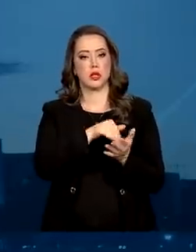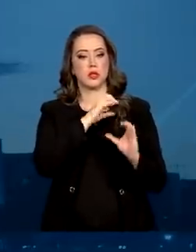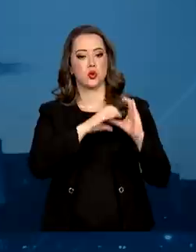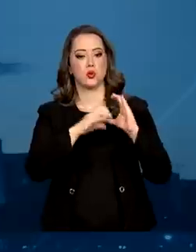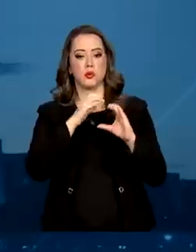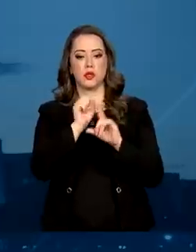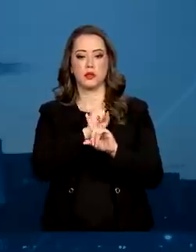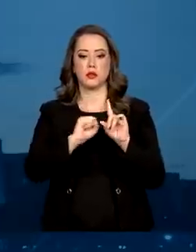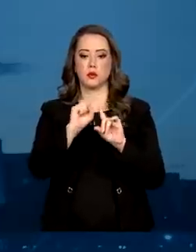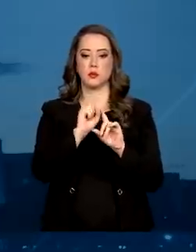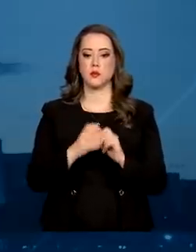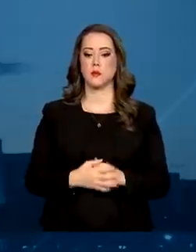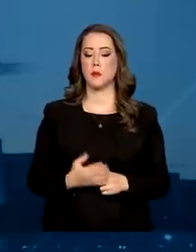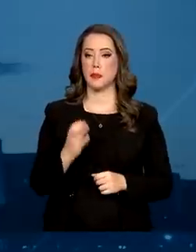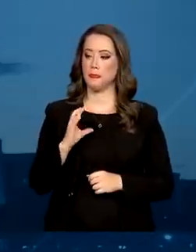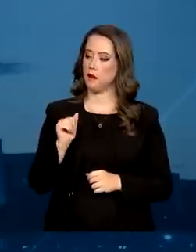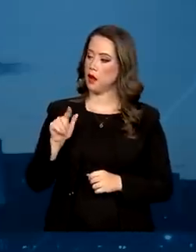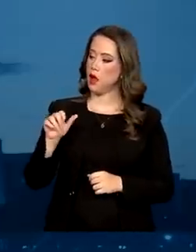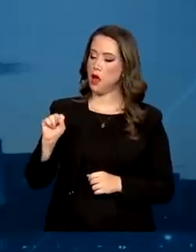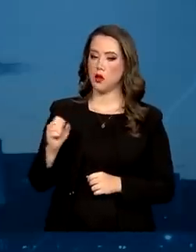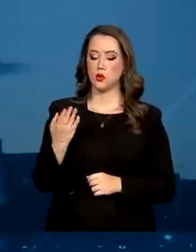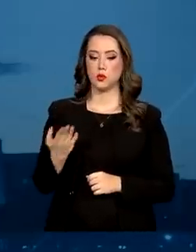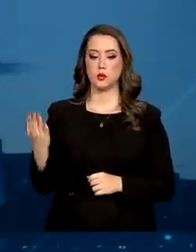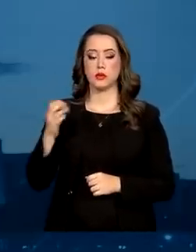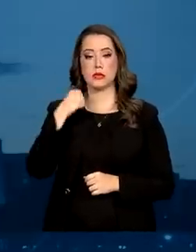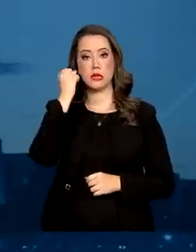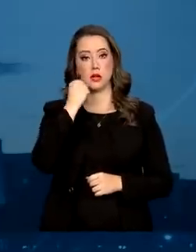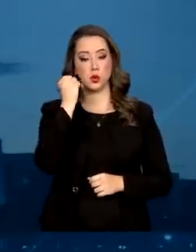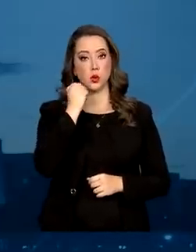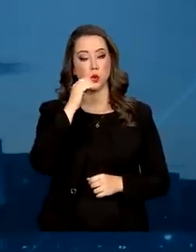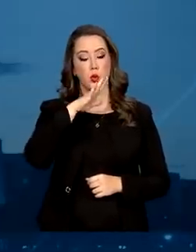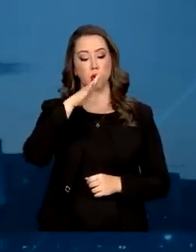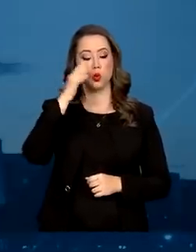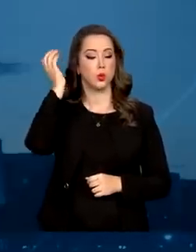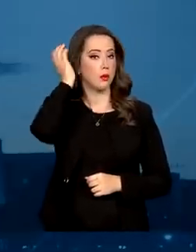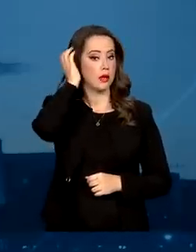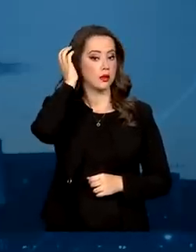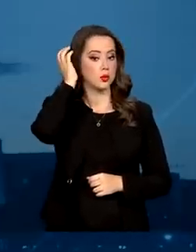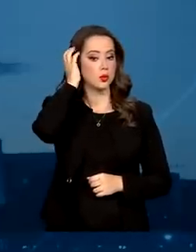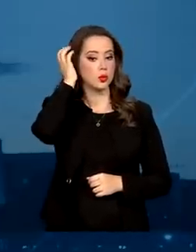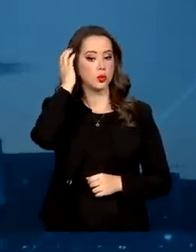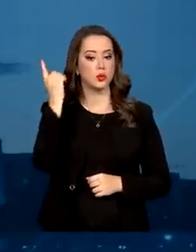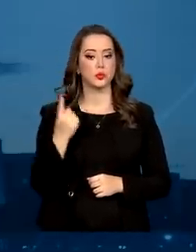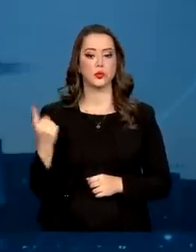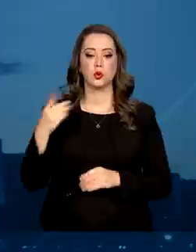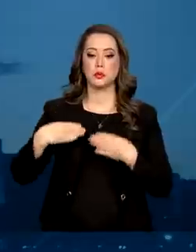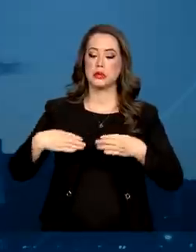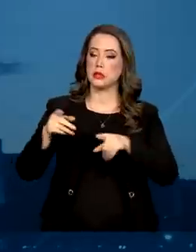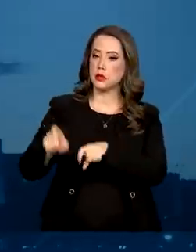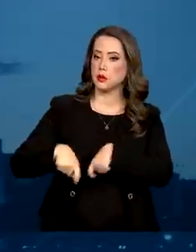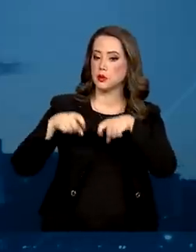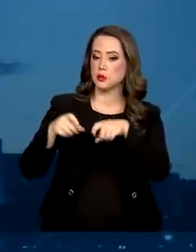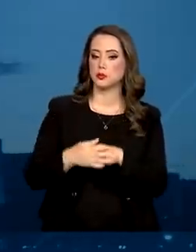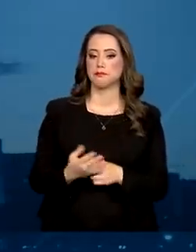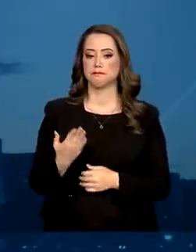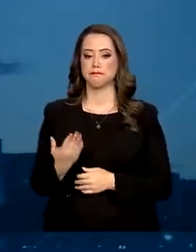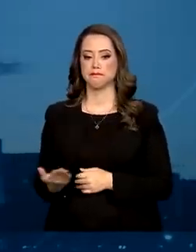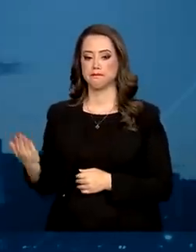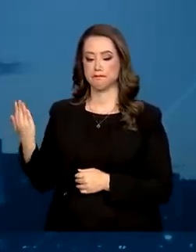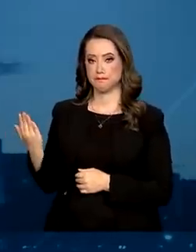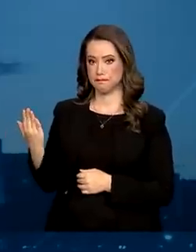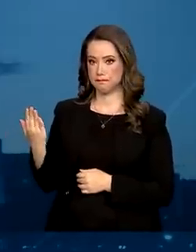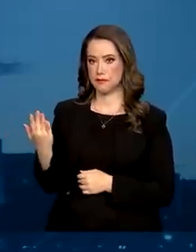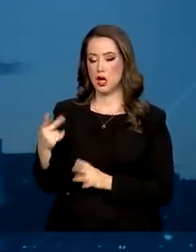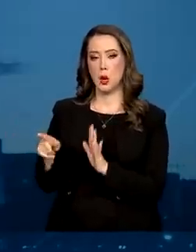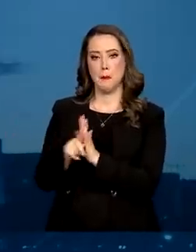social Carlos senador do Mato Grosso vai para o critério da Agricultura e Pecuária André de Paula será